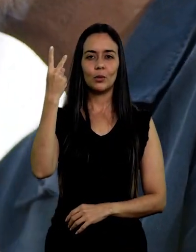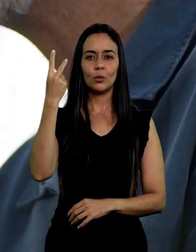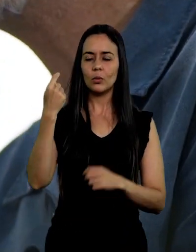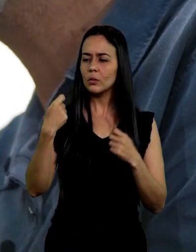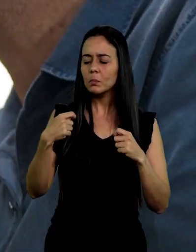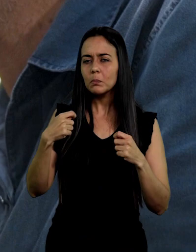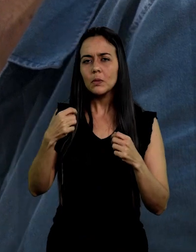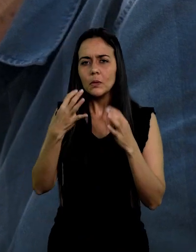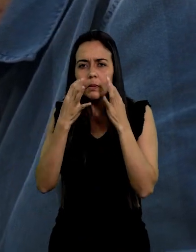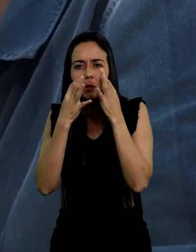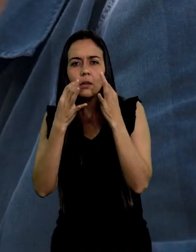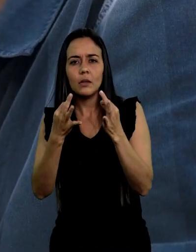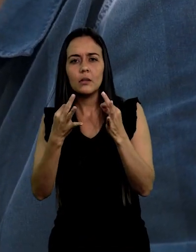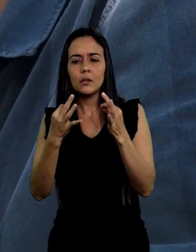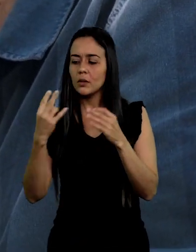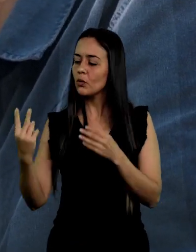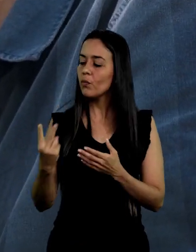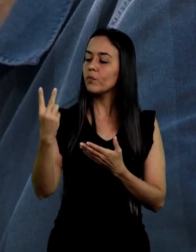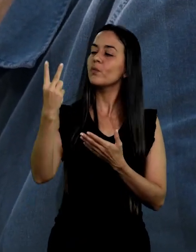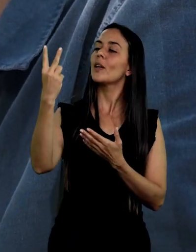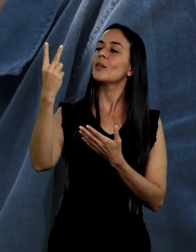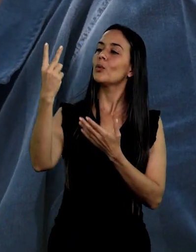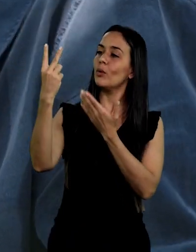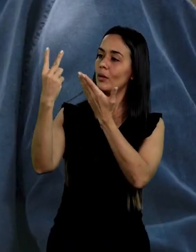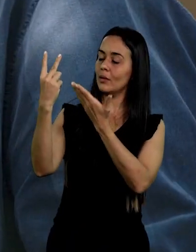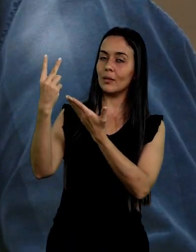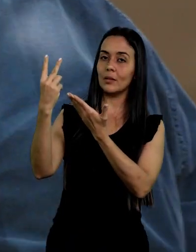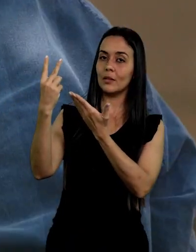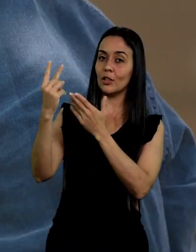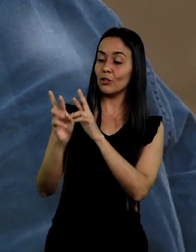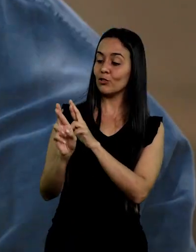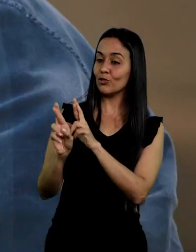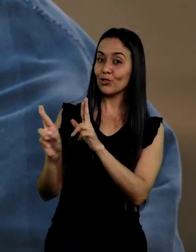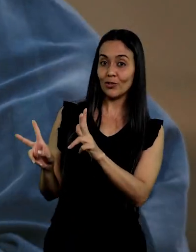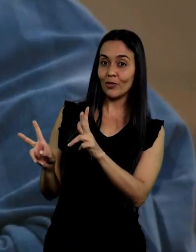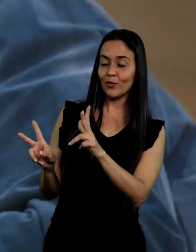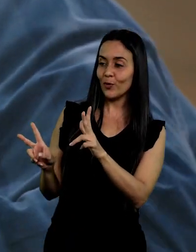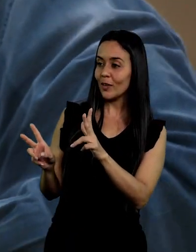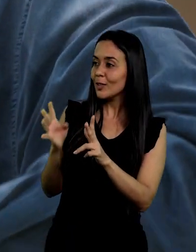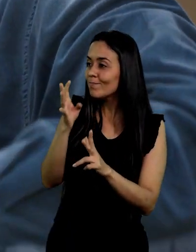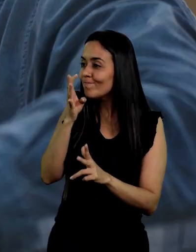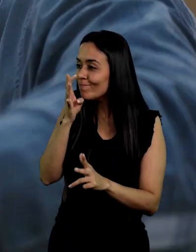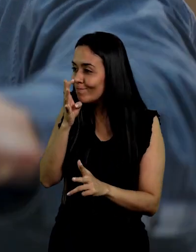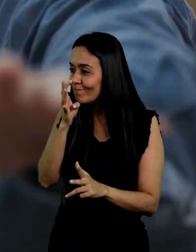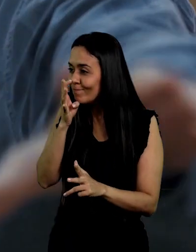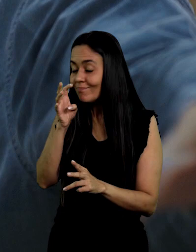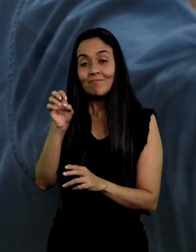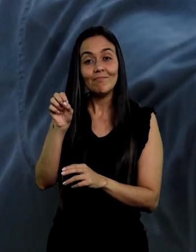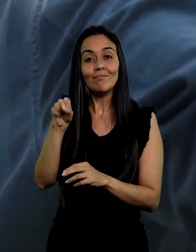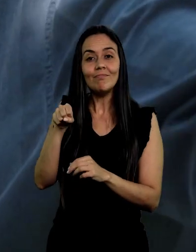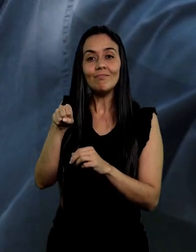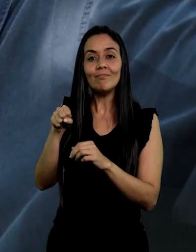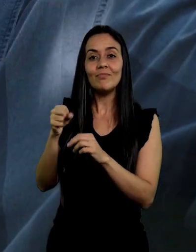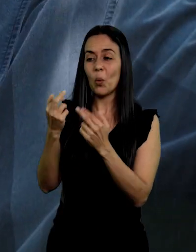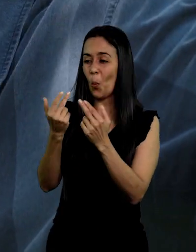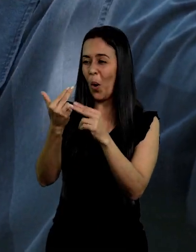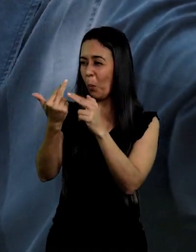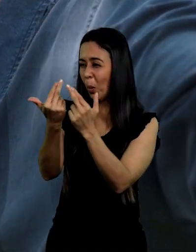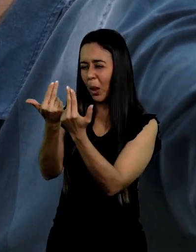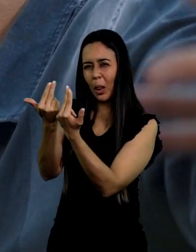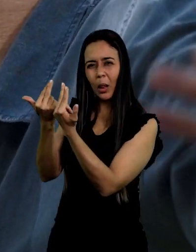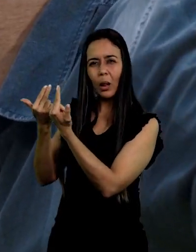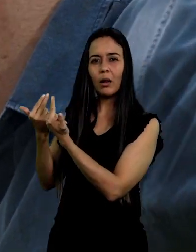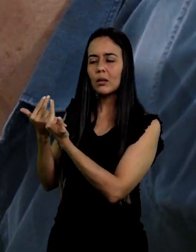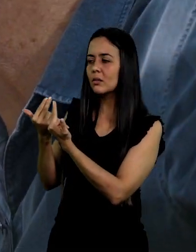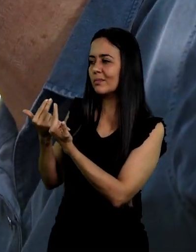enaltecido e valorizado é a diferenciação. Então, não vem me incluir, vamos valorizar e